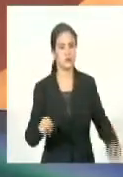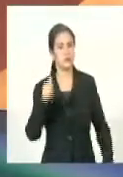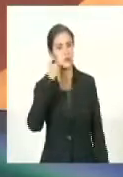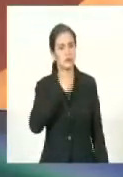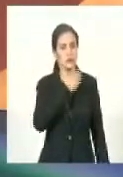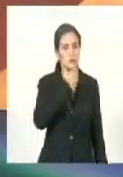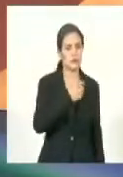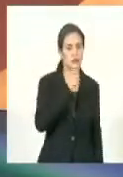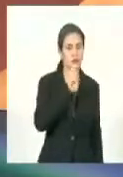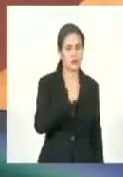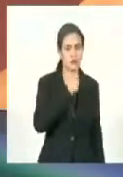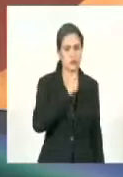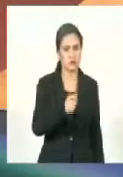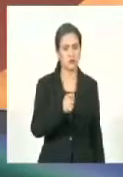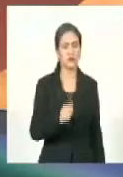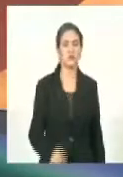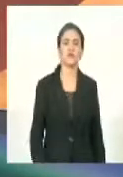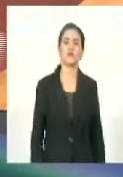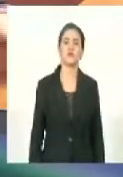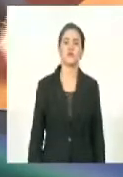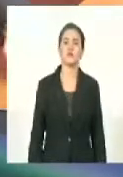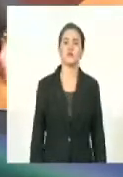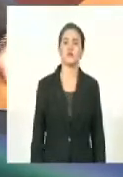deputadas, imprensa,